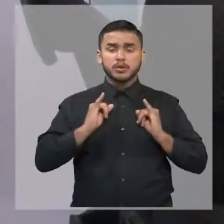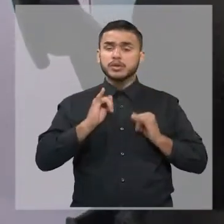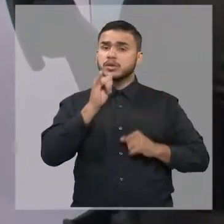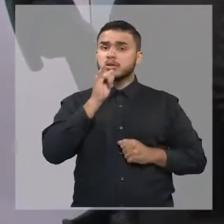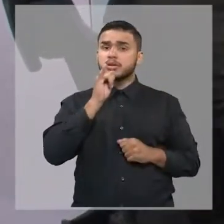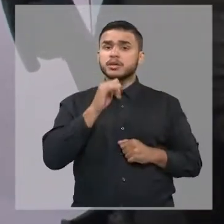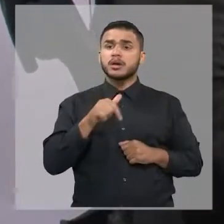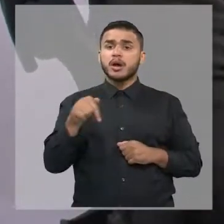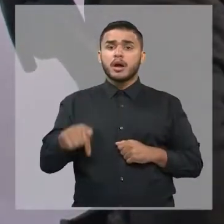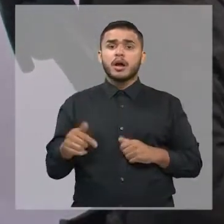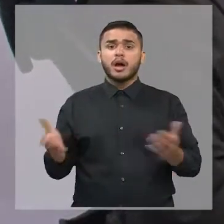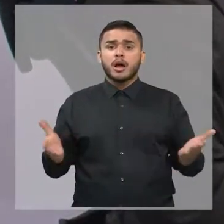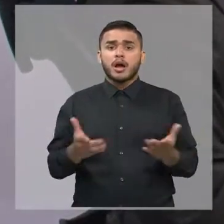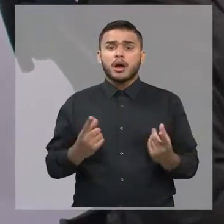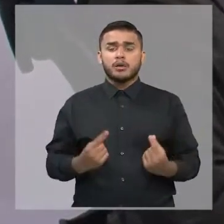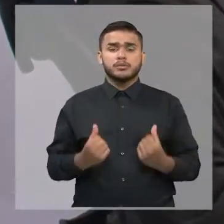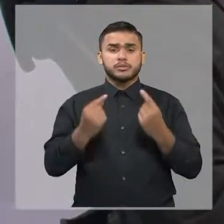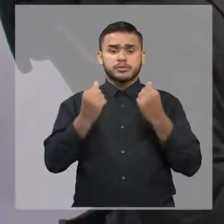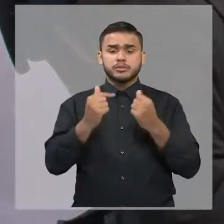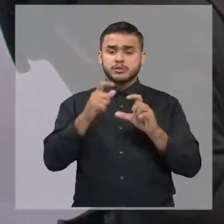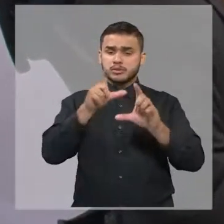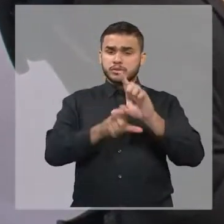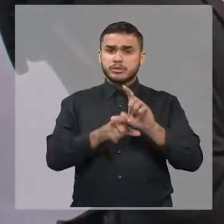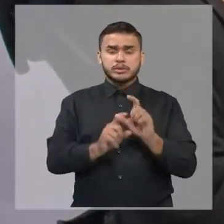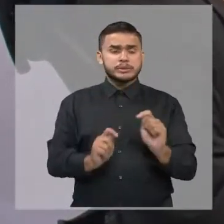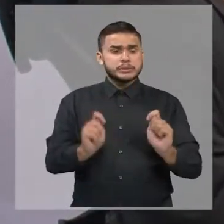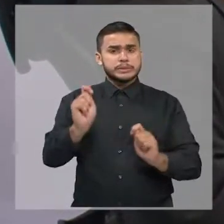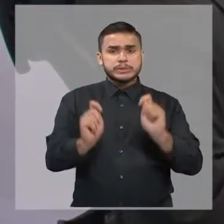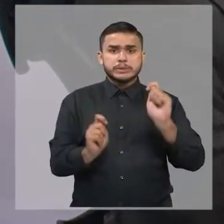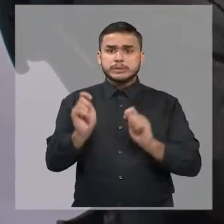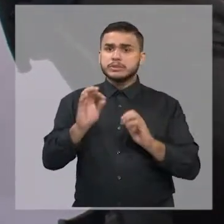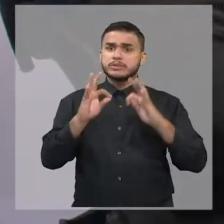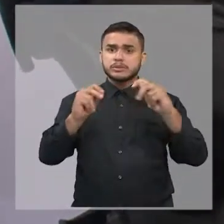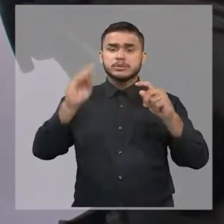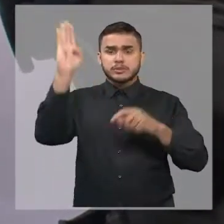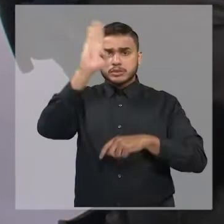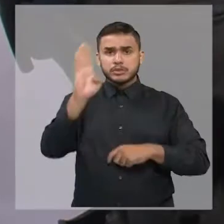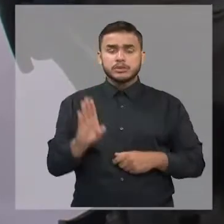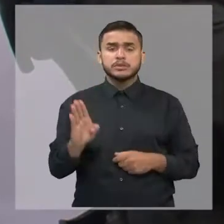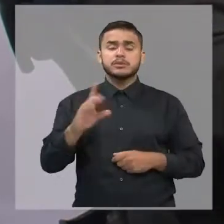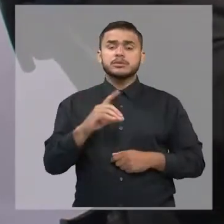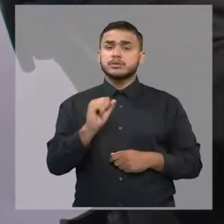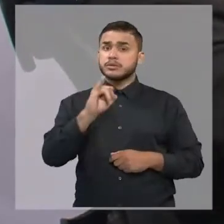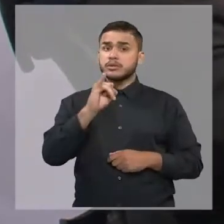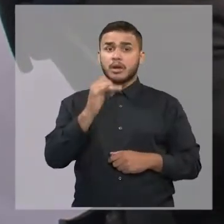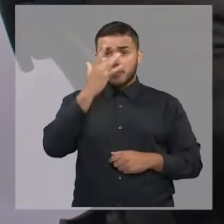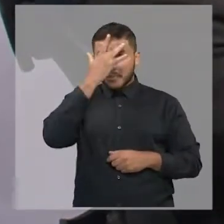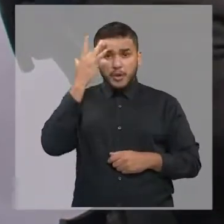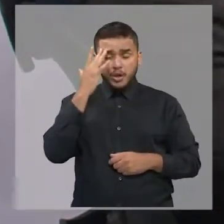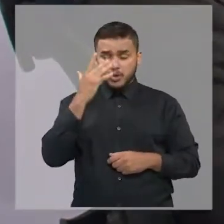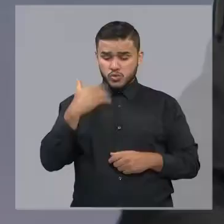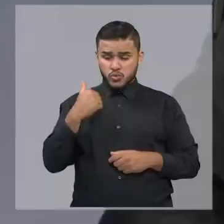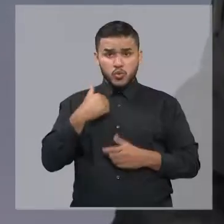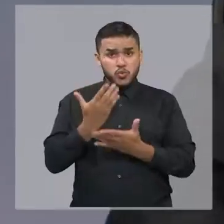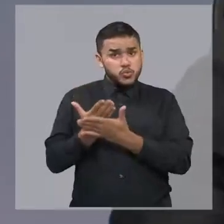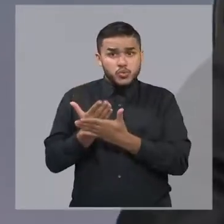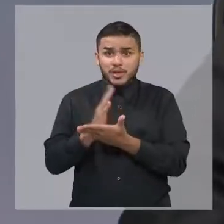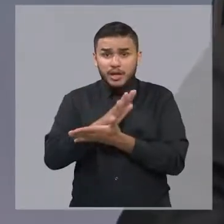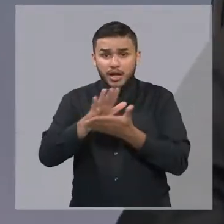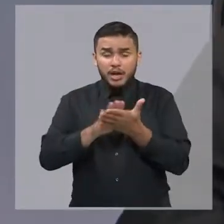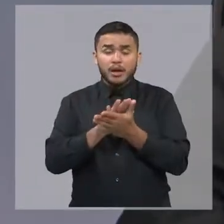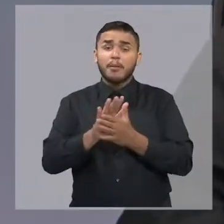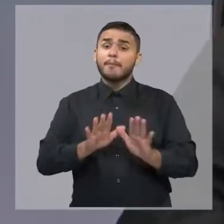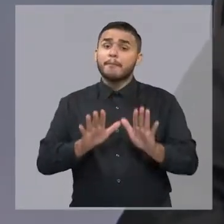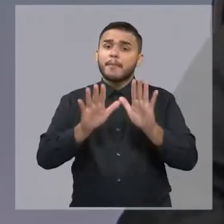não tivéssemos afundado nesse déficit violento que o Brasil passou. Essas pessoas que não estão na universidade, mas que tiveram